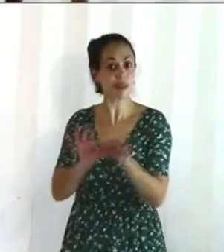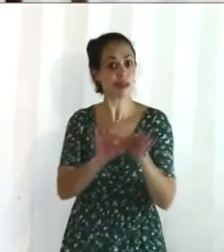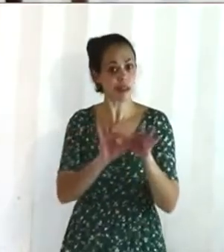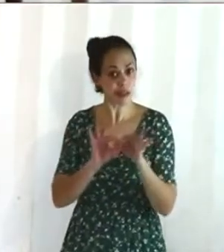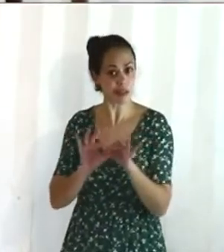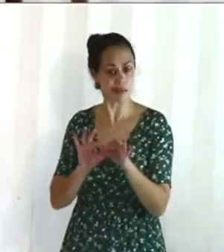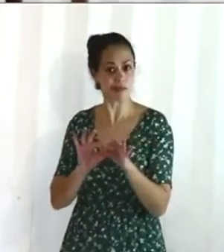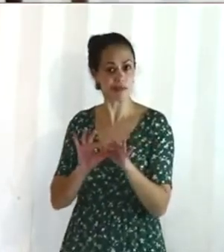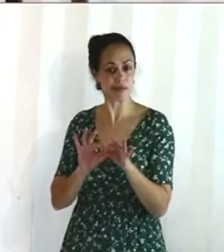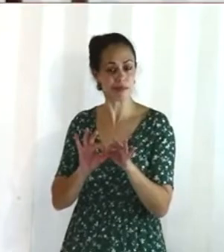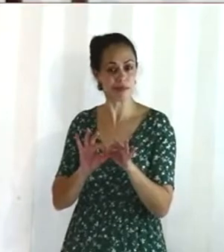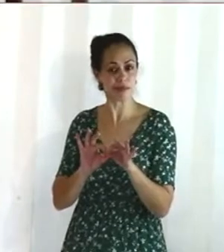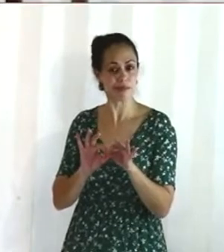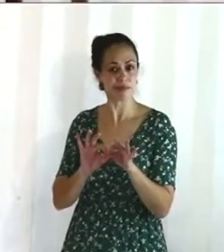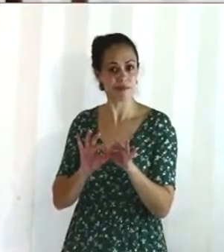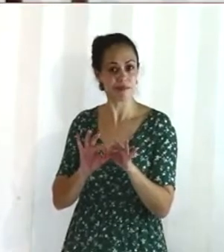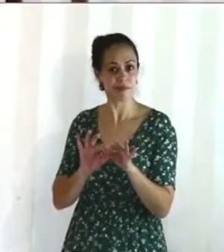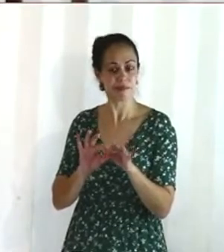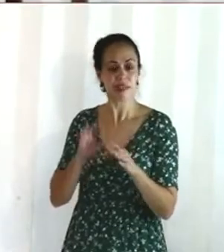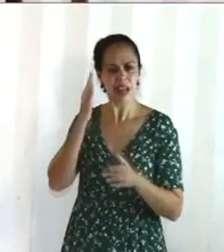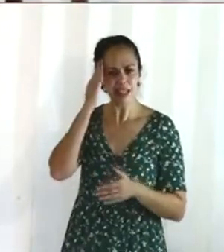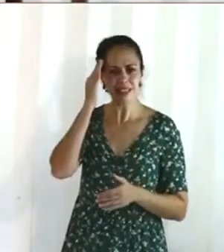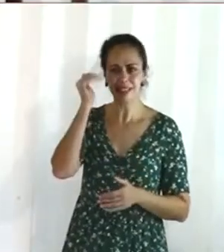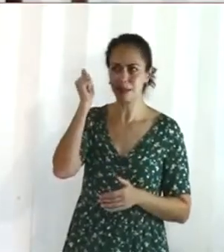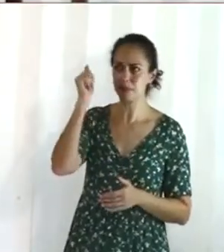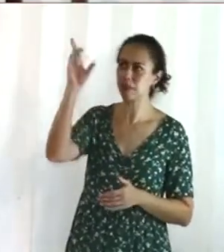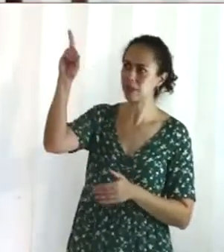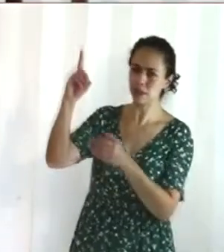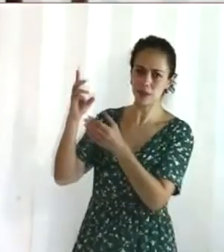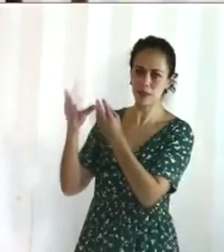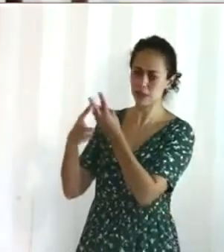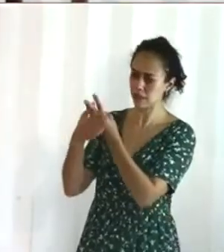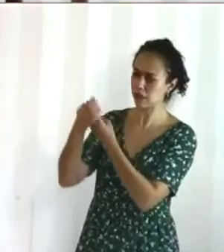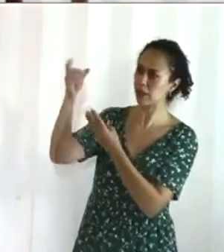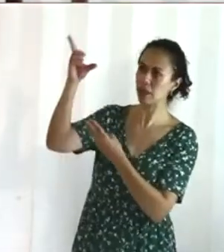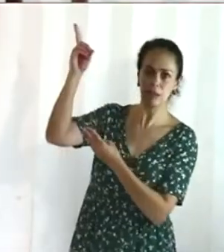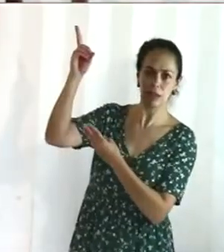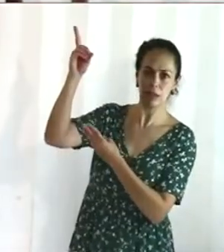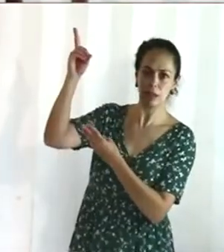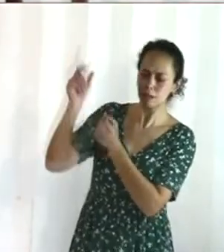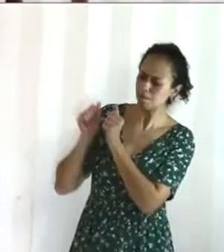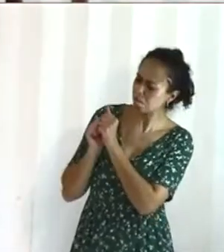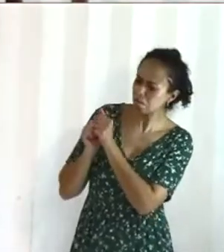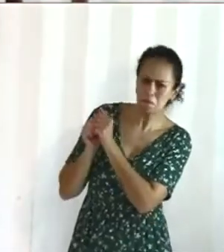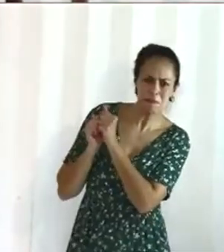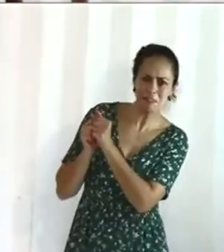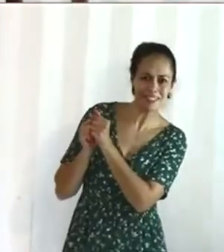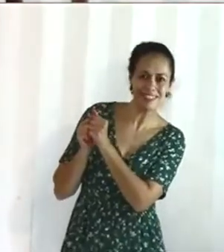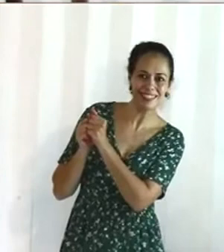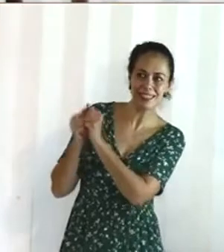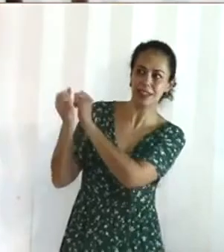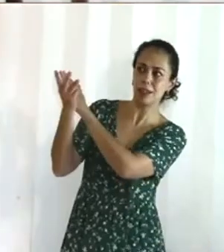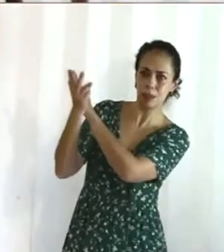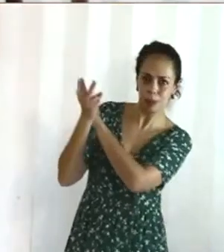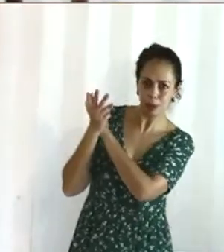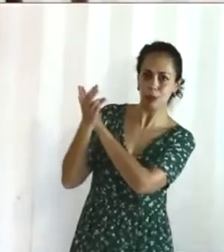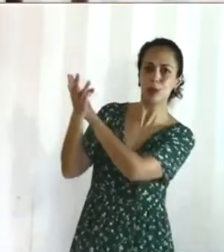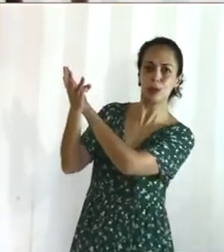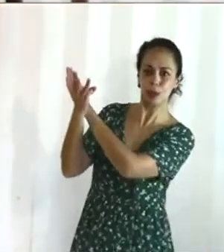nossa vida, na criação, na salvação, e enquanto nós caminhamos para a